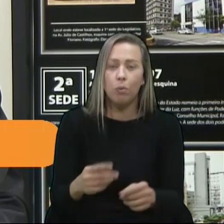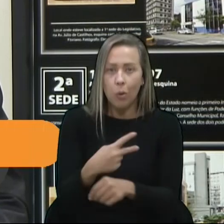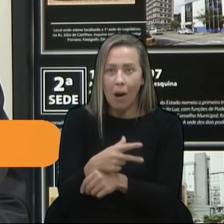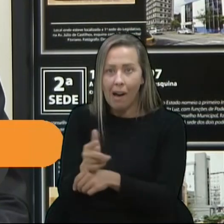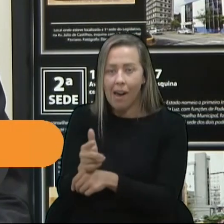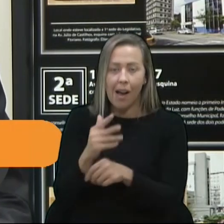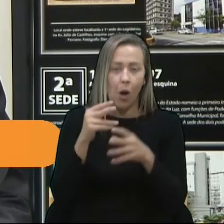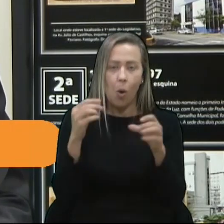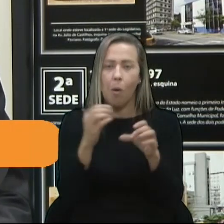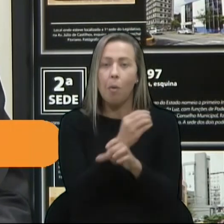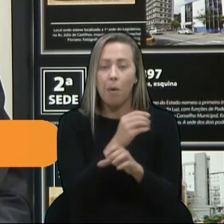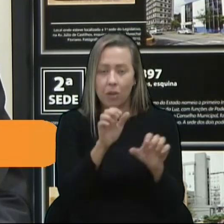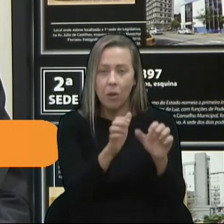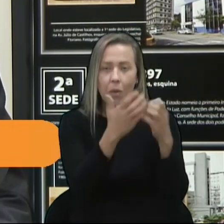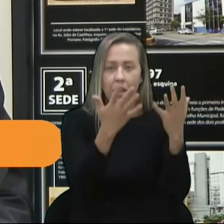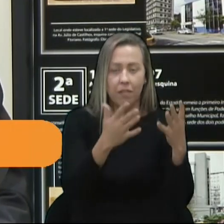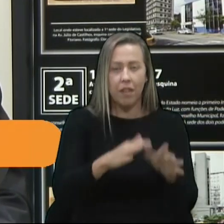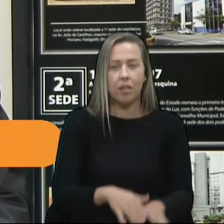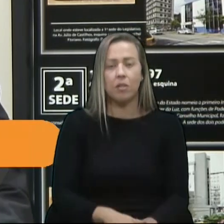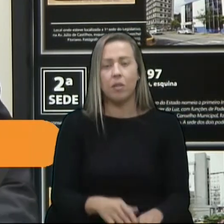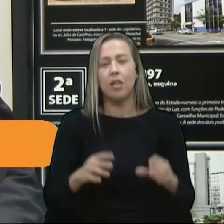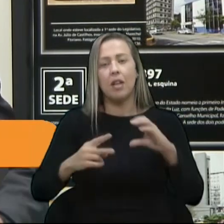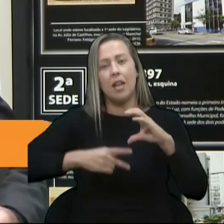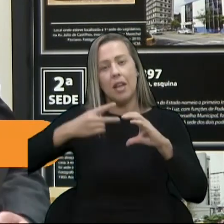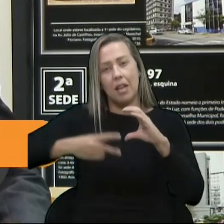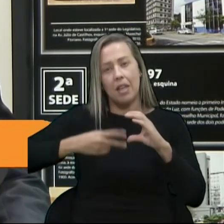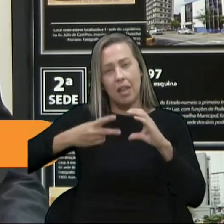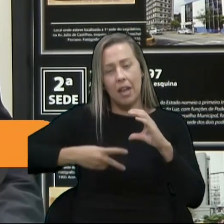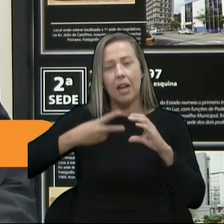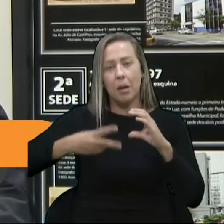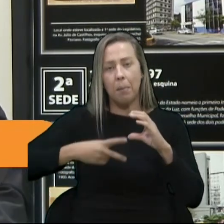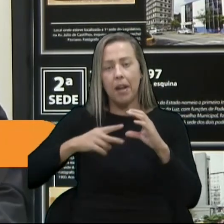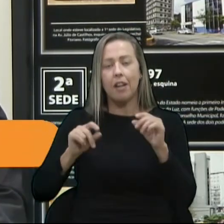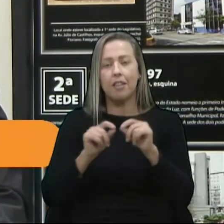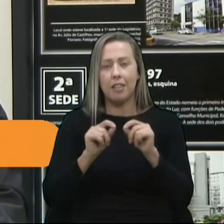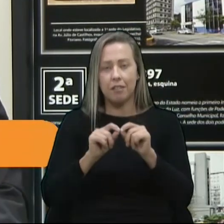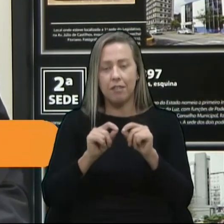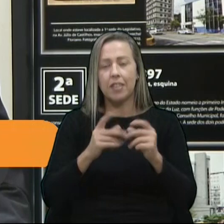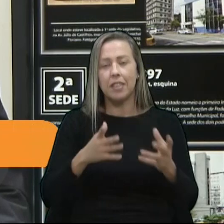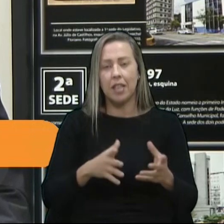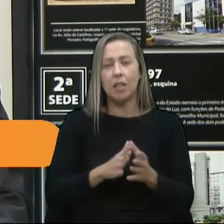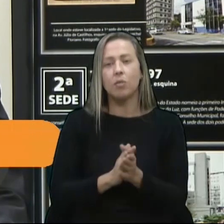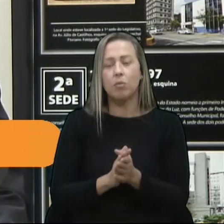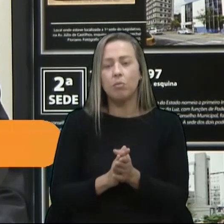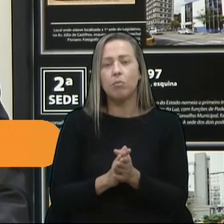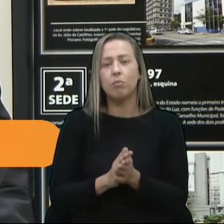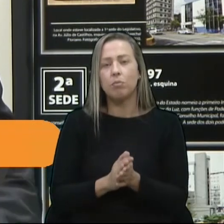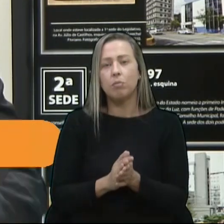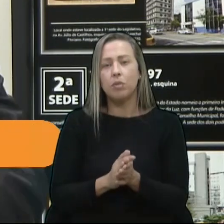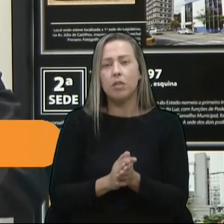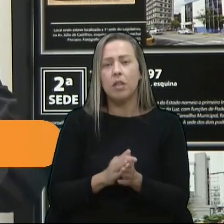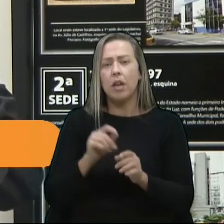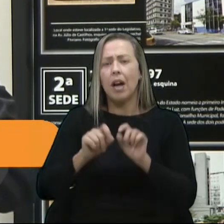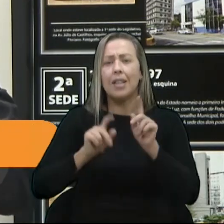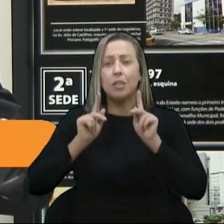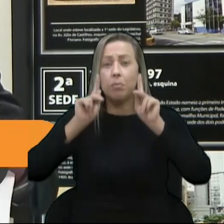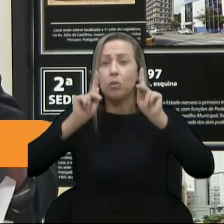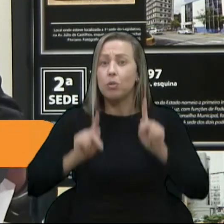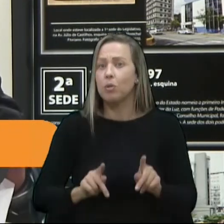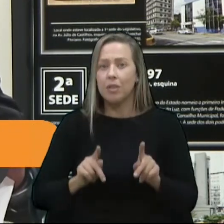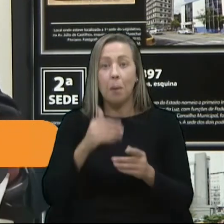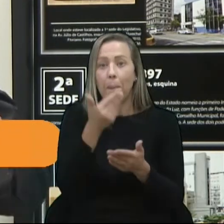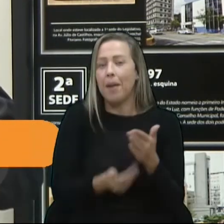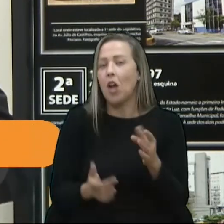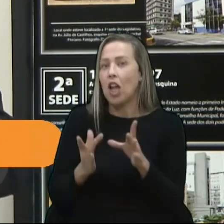com relação a esses eventos que a Câmara, de uma forma integrada, tem promovido de modo que as pessoas não percam